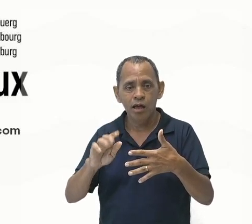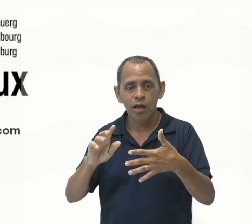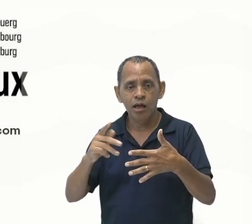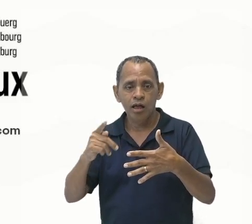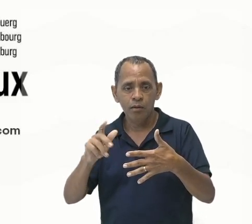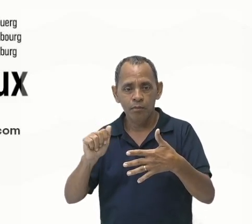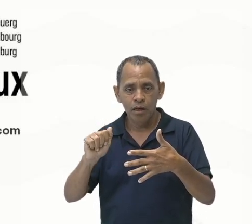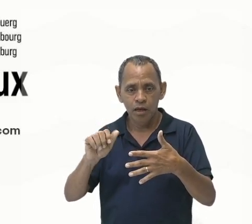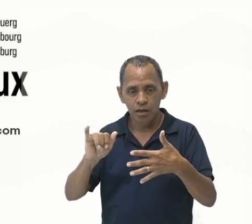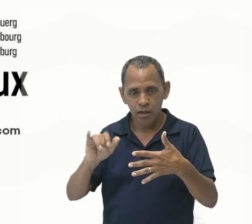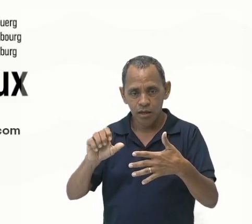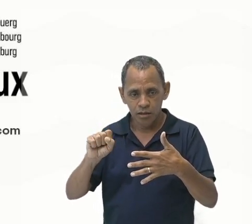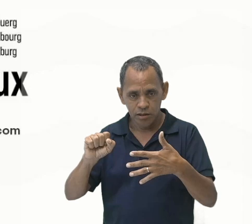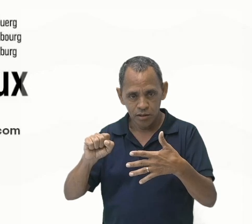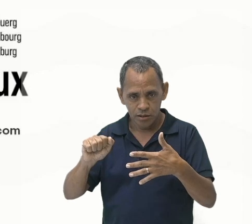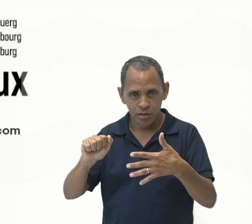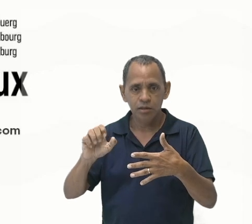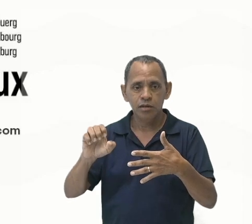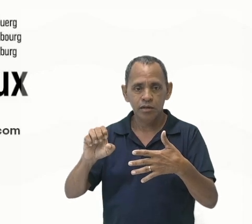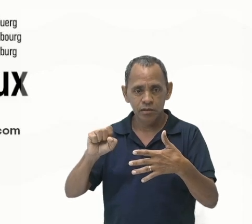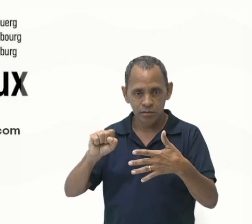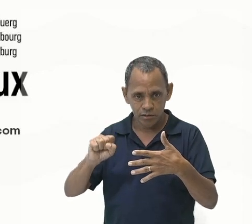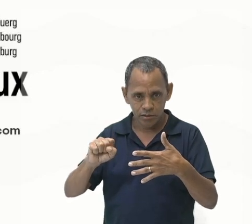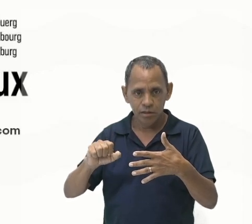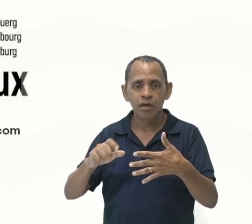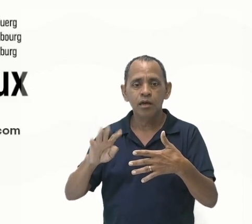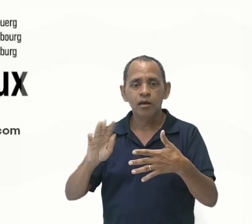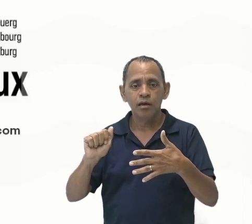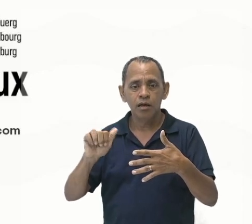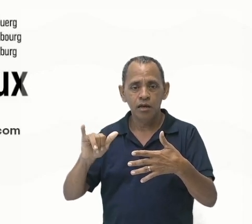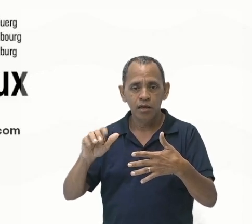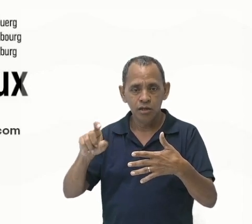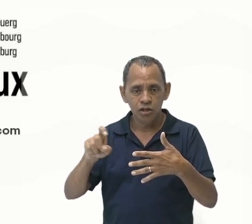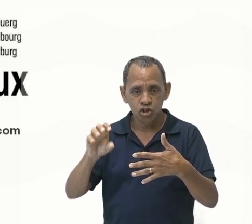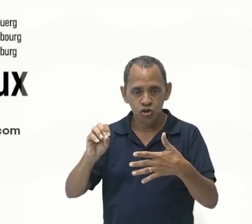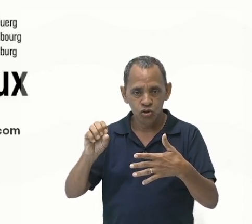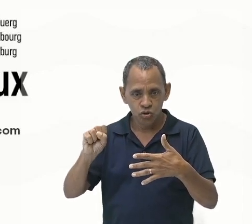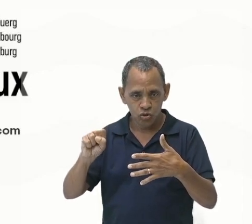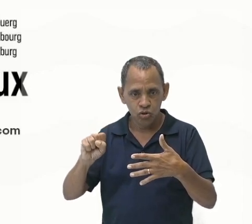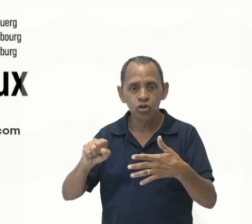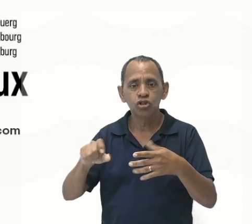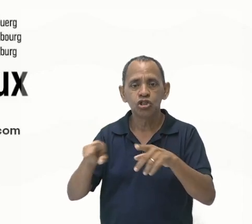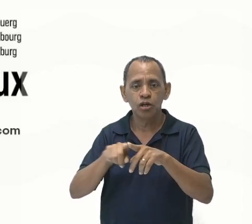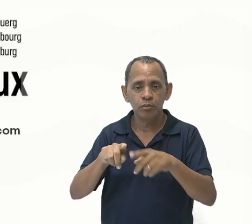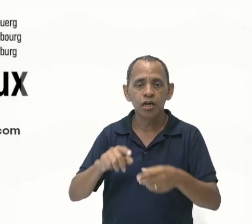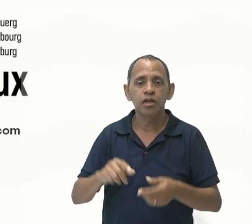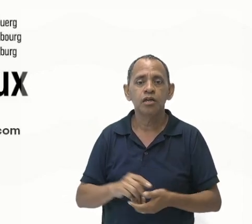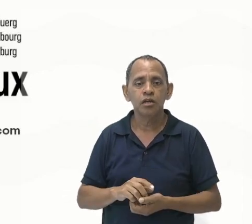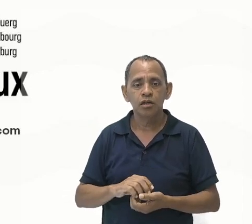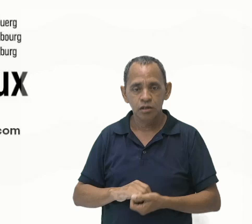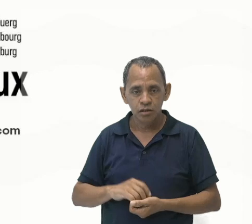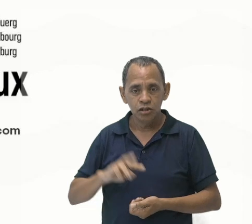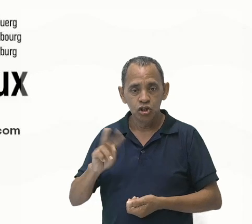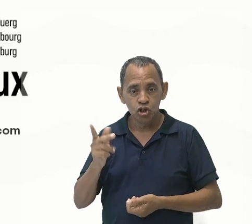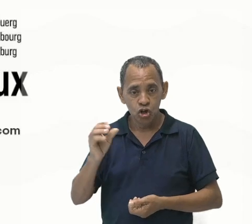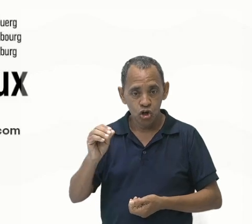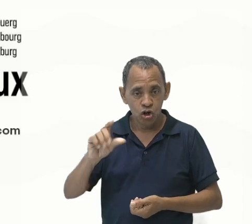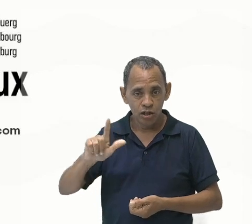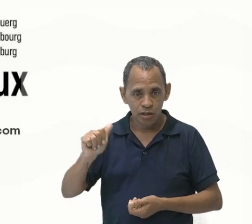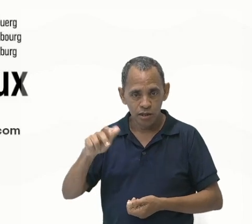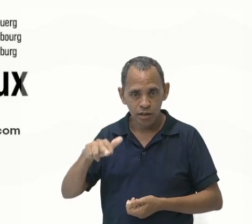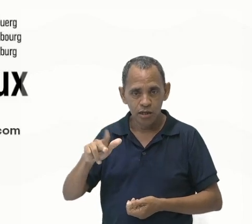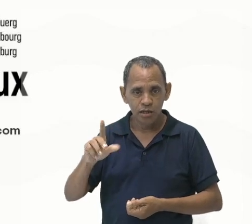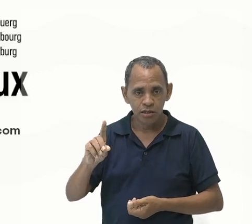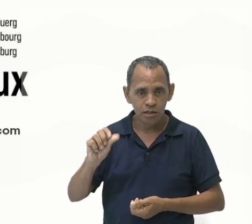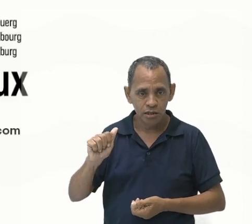gente não pode mais chamar de Holanda, tá? A Holanda é só uma província dos Países Baixos, certo? Bem, a Bélgica, Países Baixos